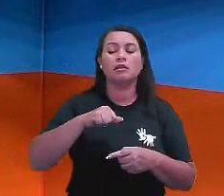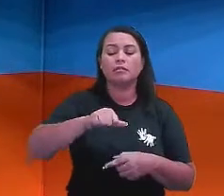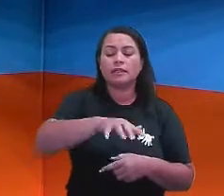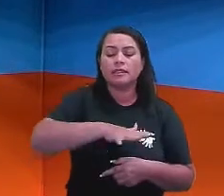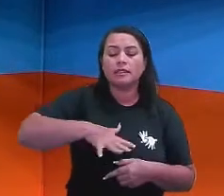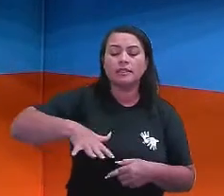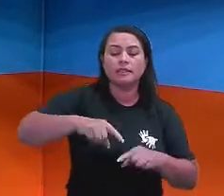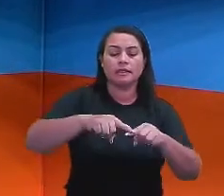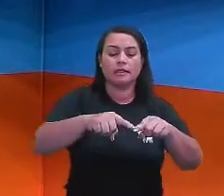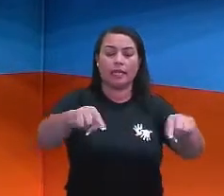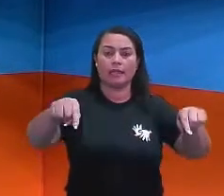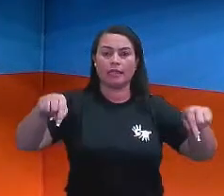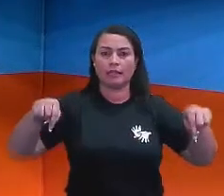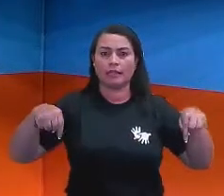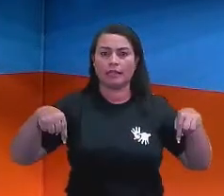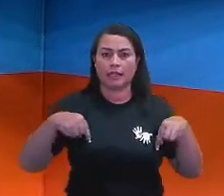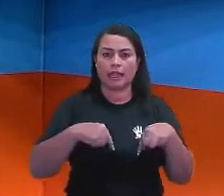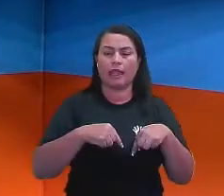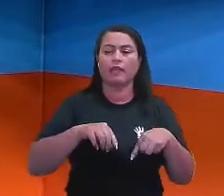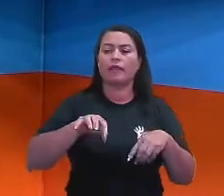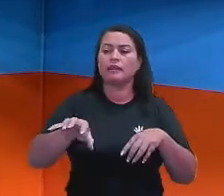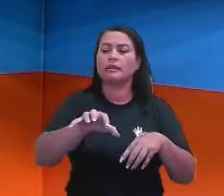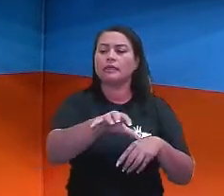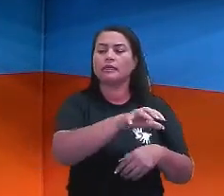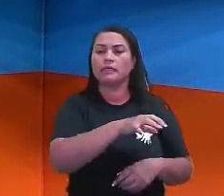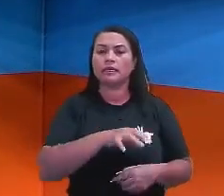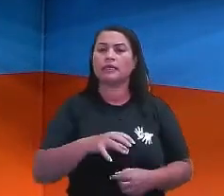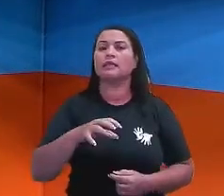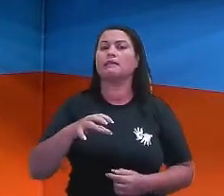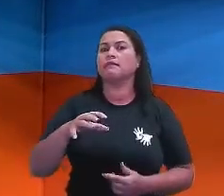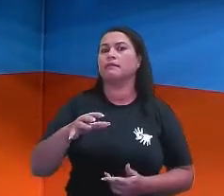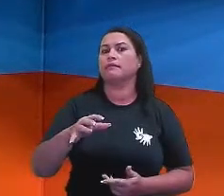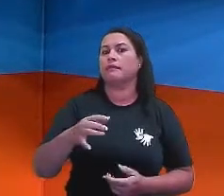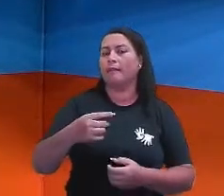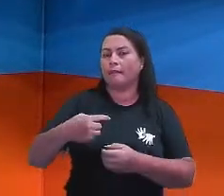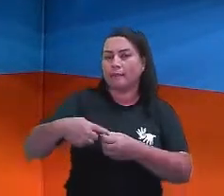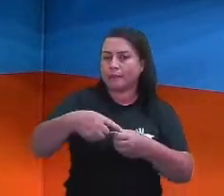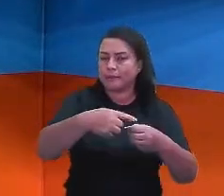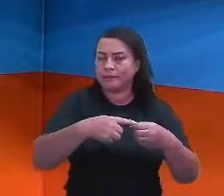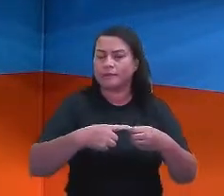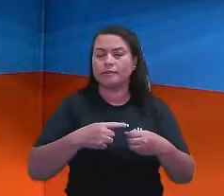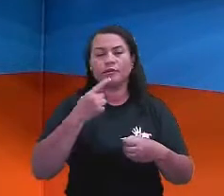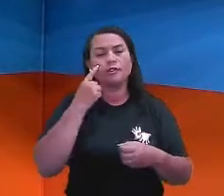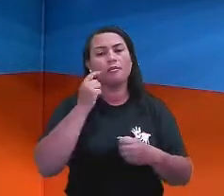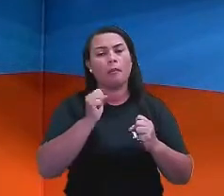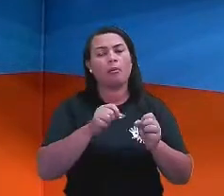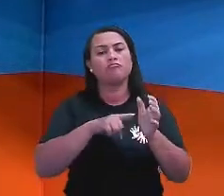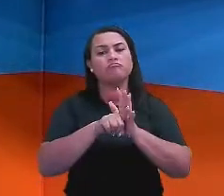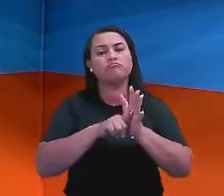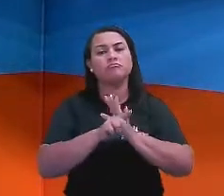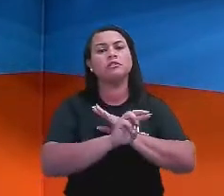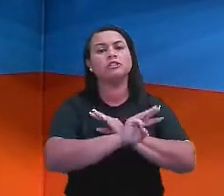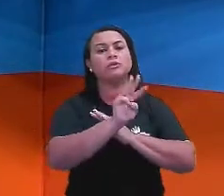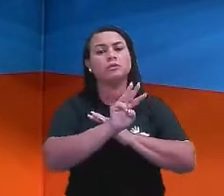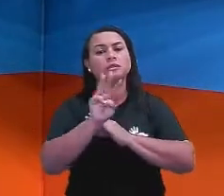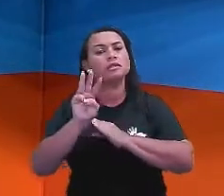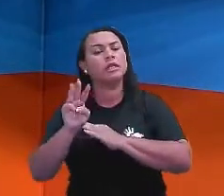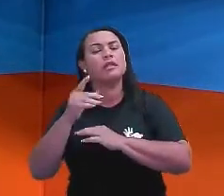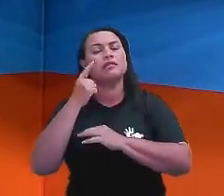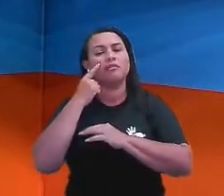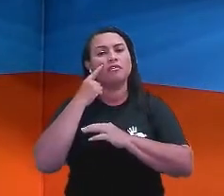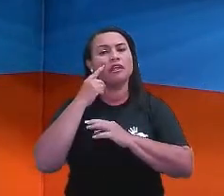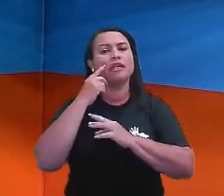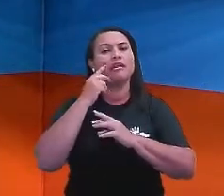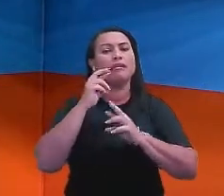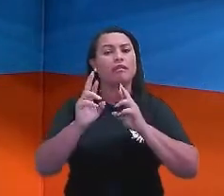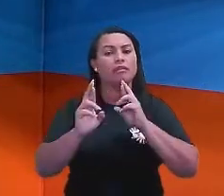cada município, né, aproximadamente. Estavam lá no site, né, que vocês vão ver aí nas referências, que eu trouxe